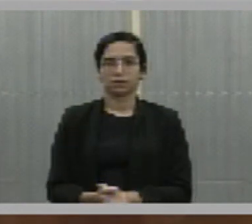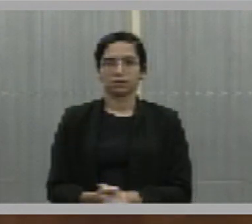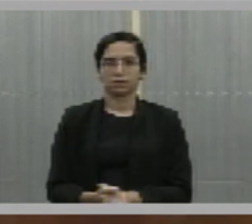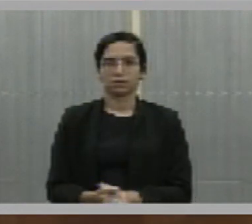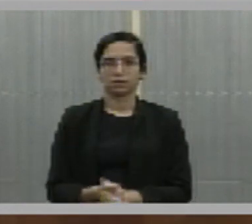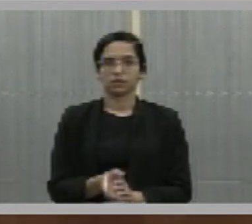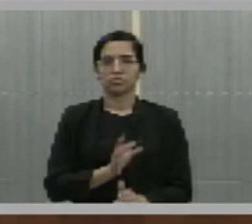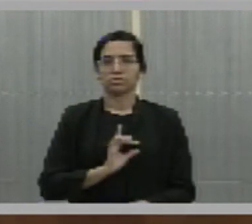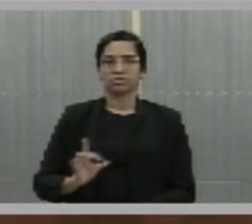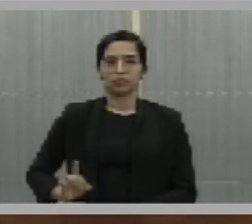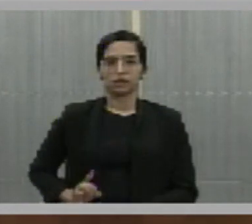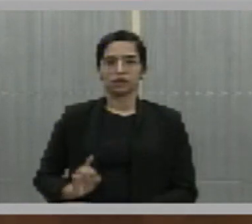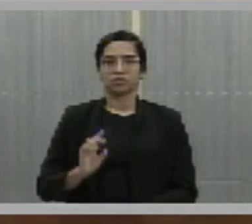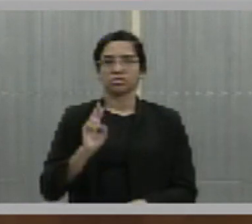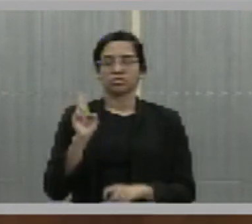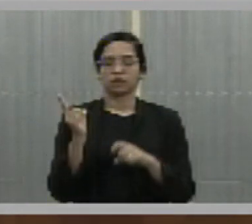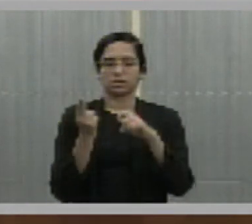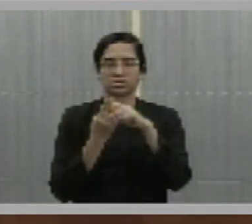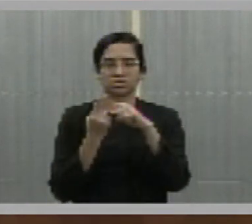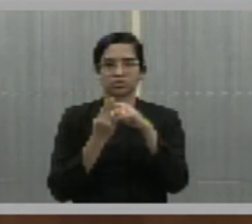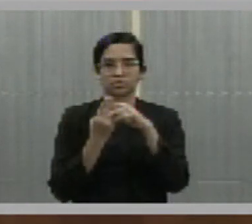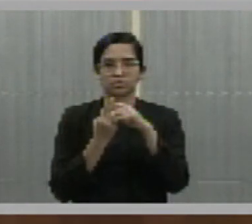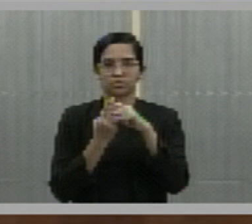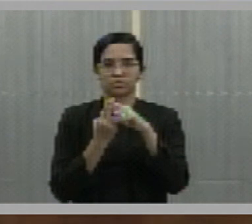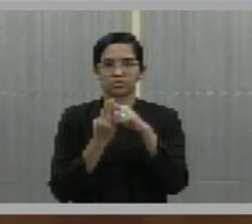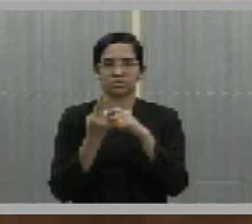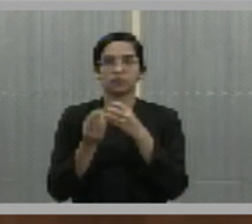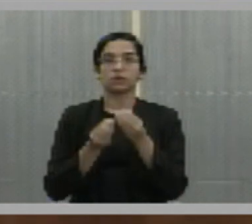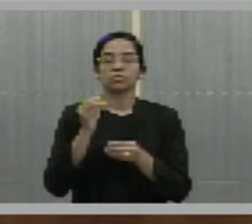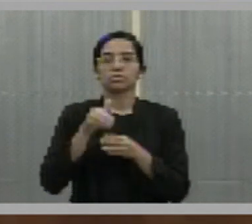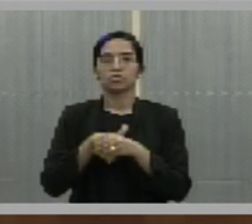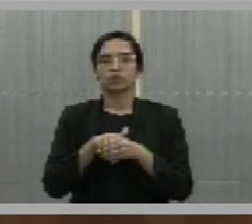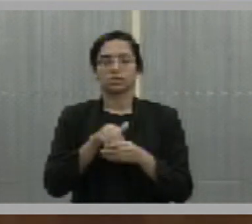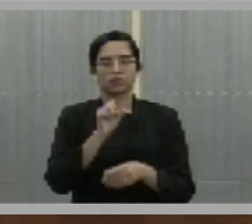Deputado Dr. Hélio, como vota? Sim.